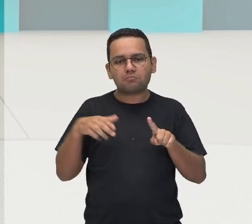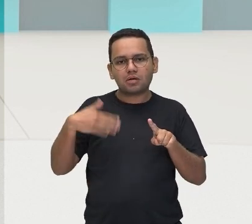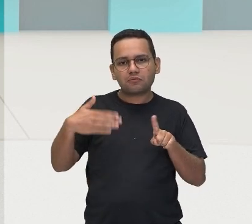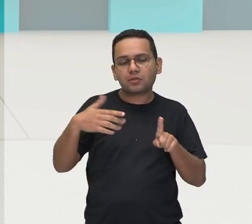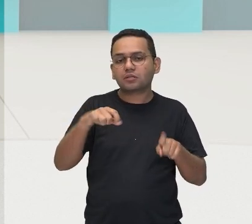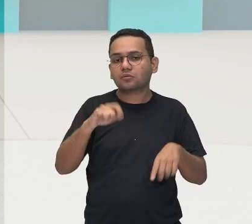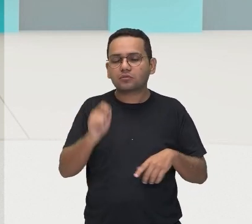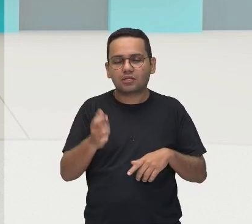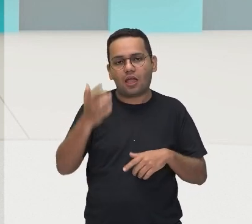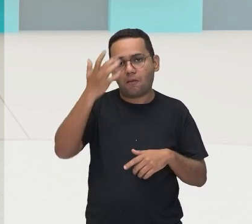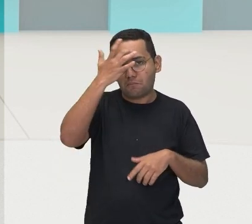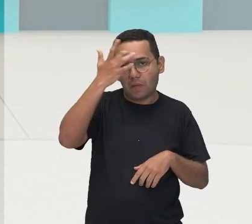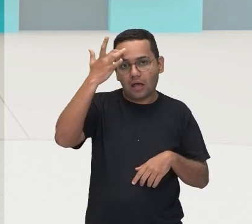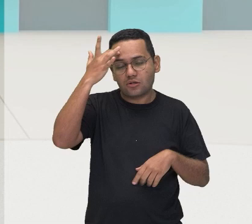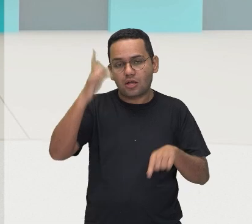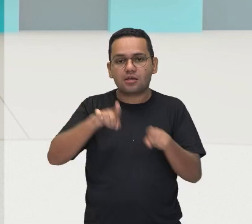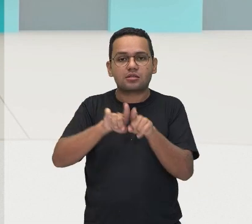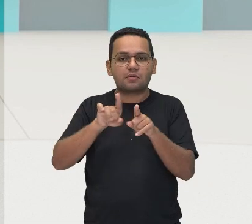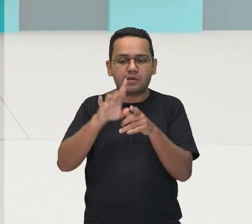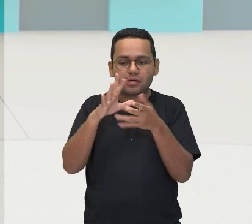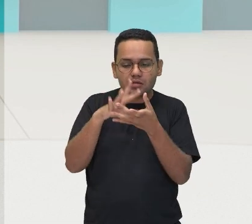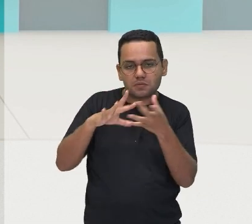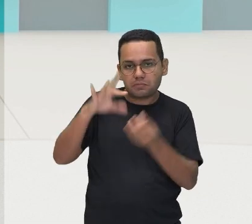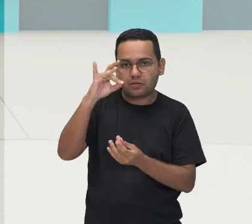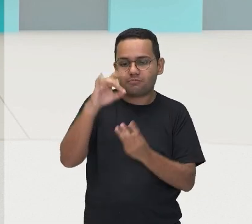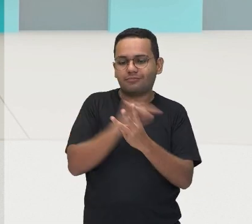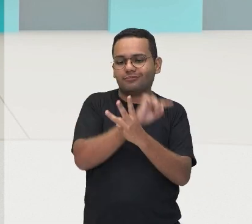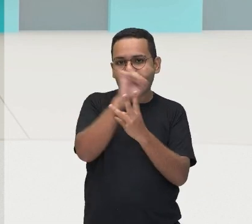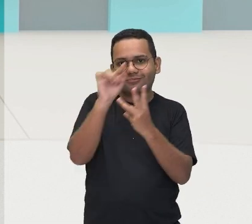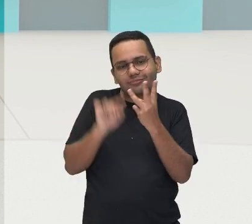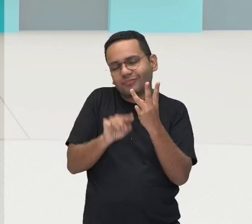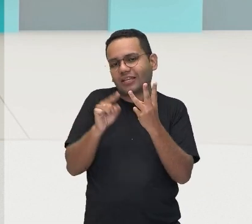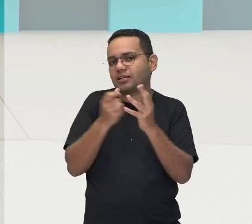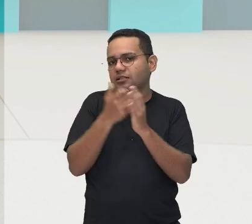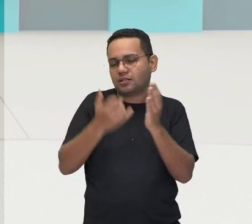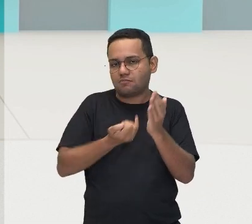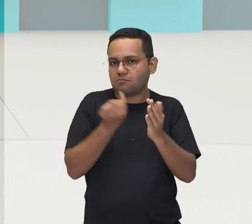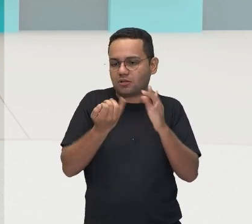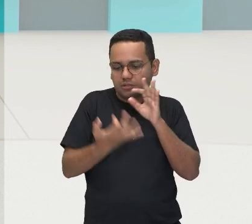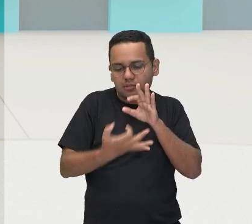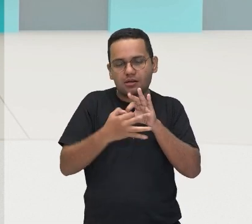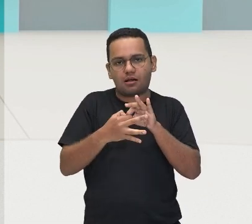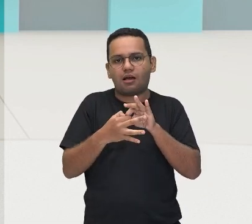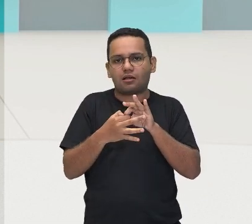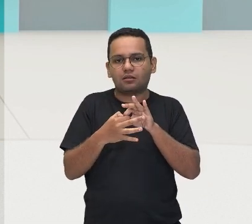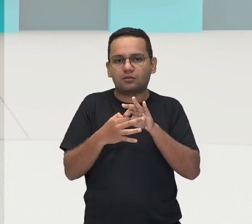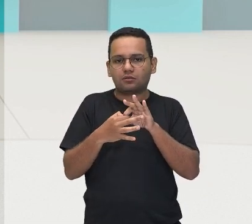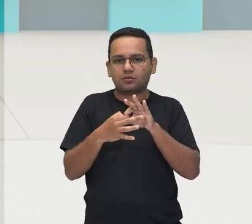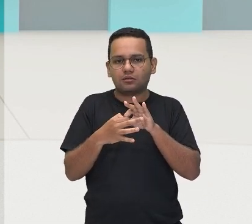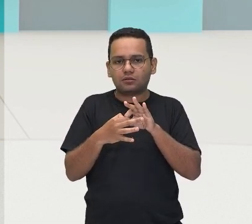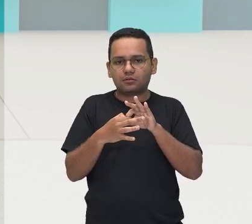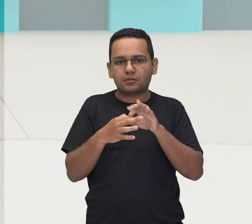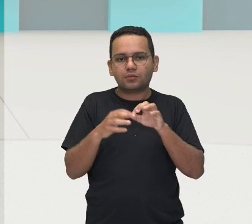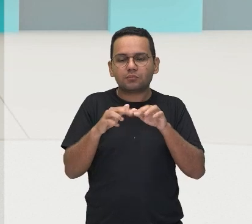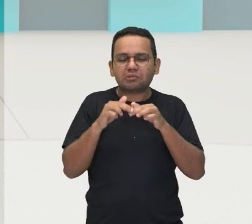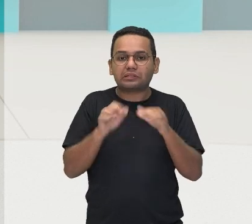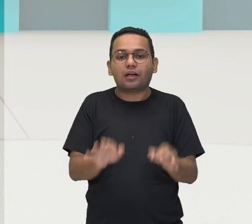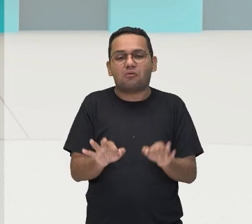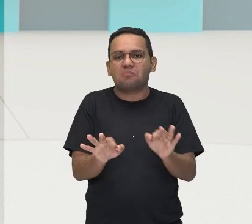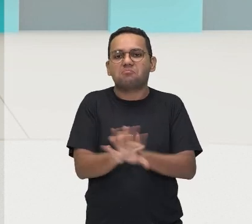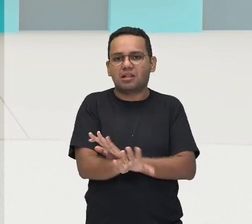mente e espirituais. Então, é um esporte, é uma luta completa ali para o